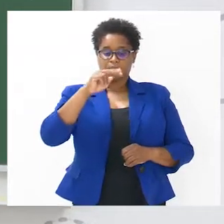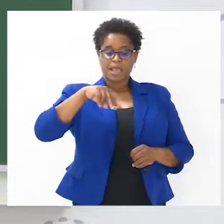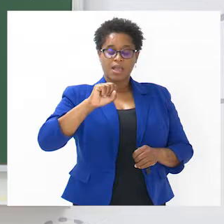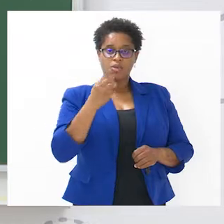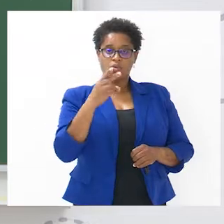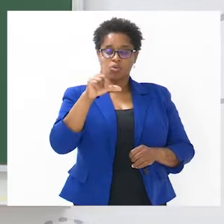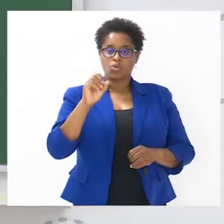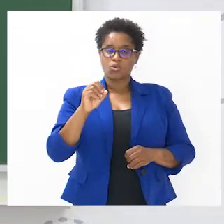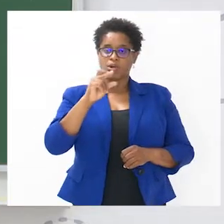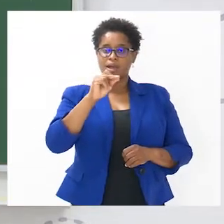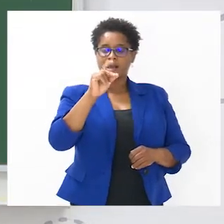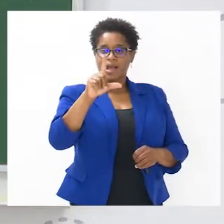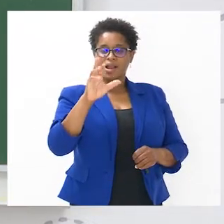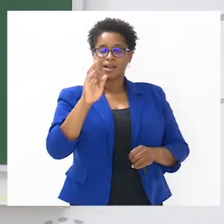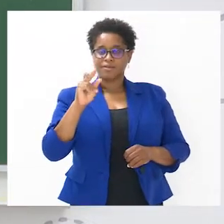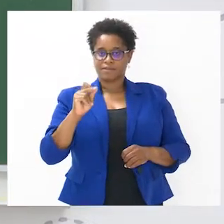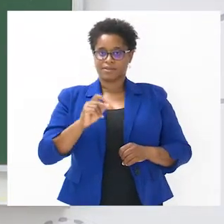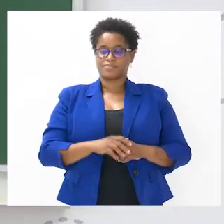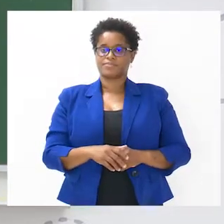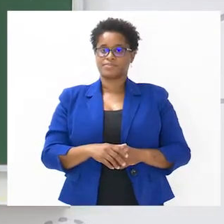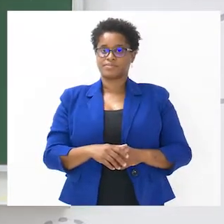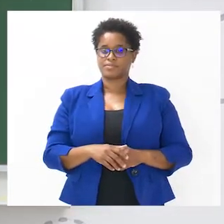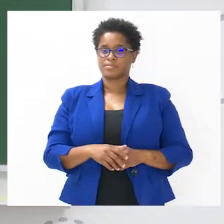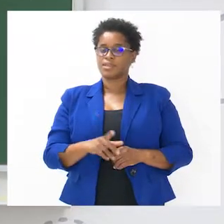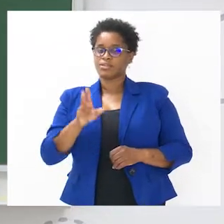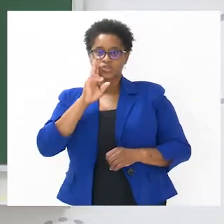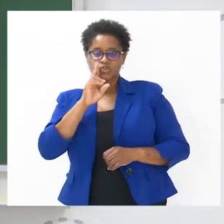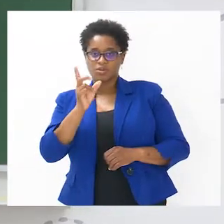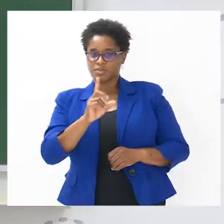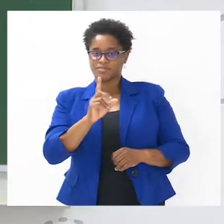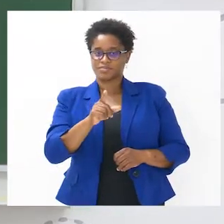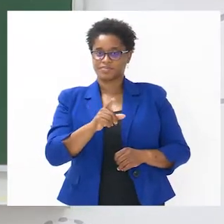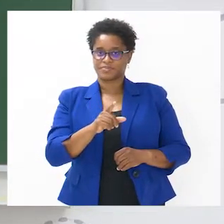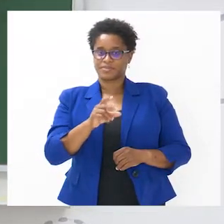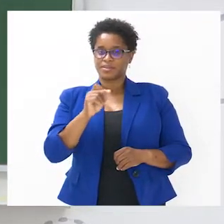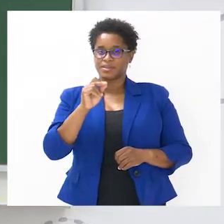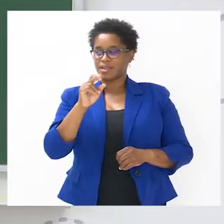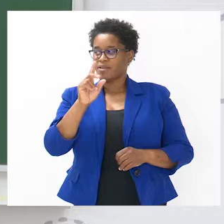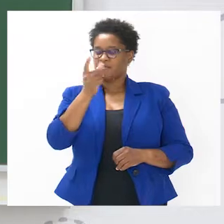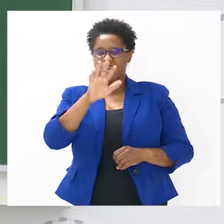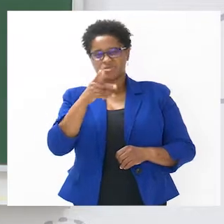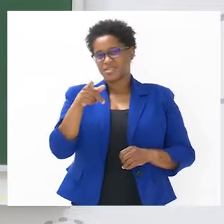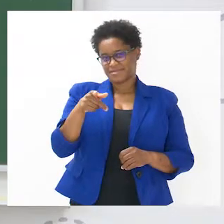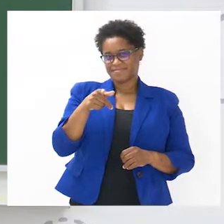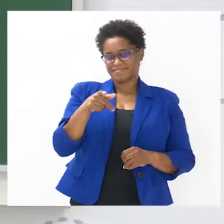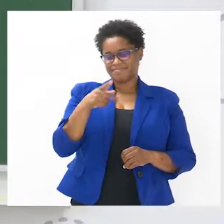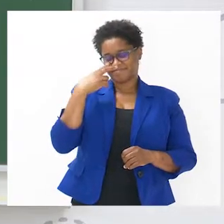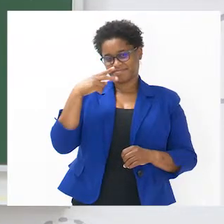ângulo alfa. Alfa não, desculpa, alfa, mais ou menos assim.